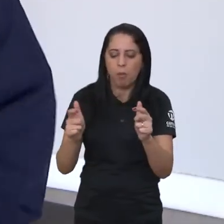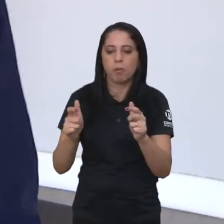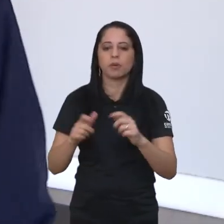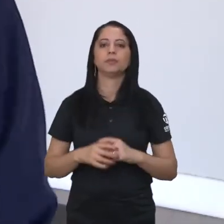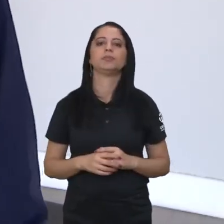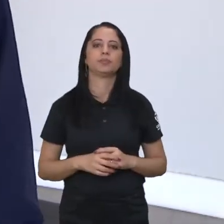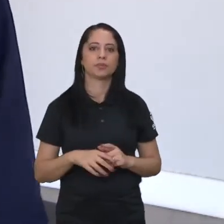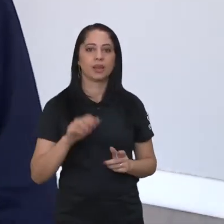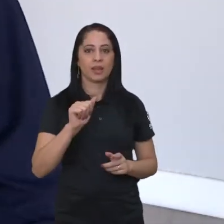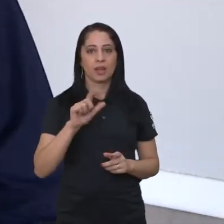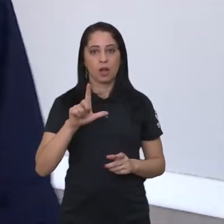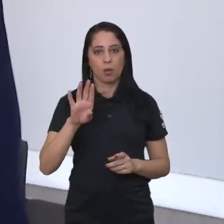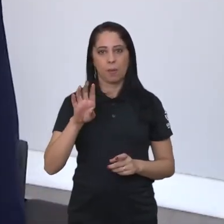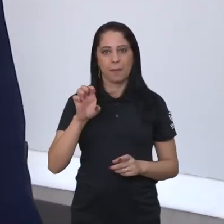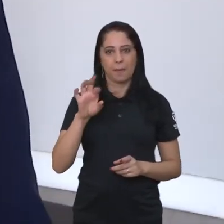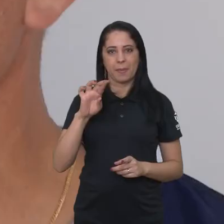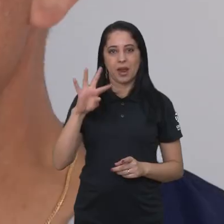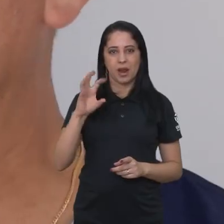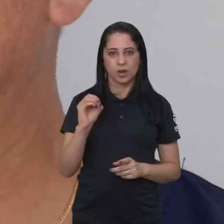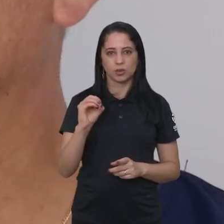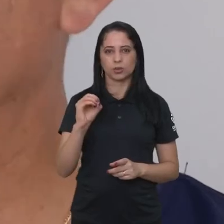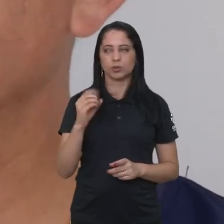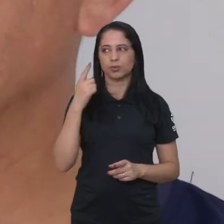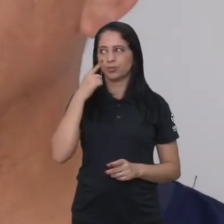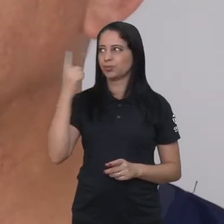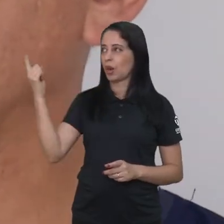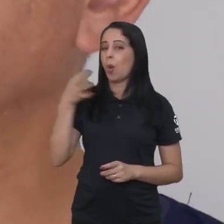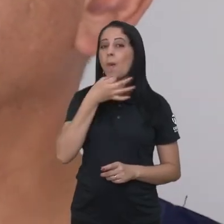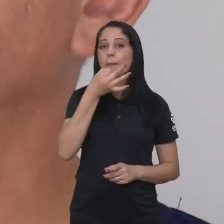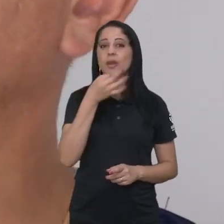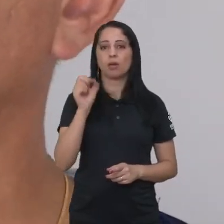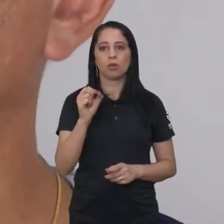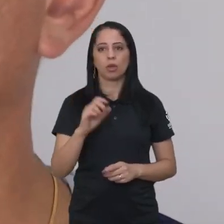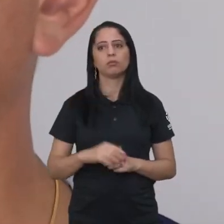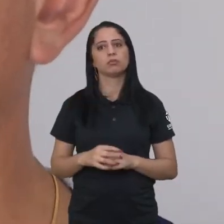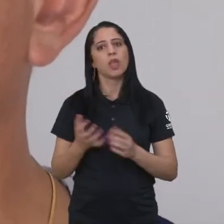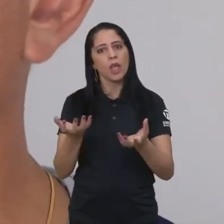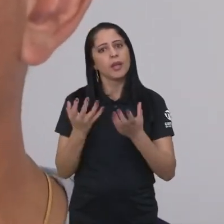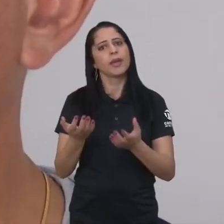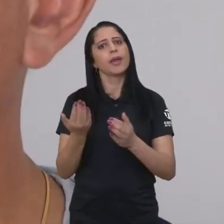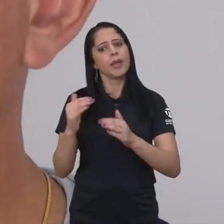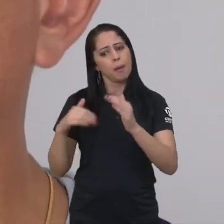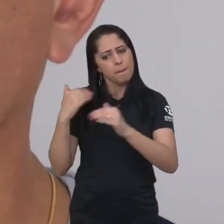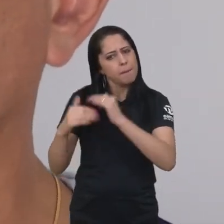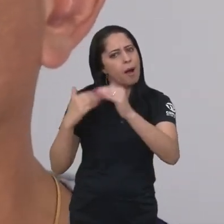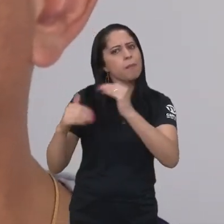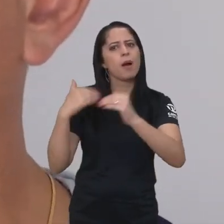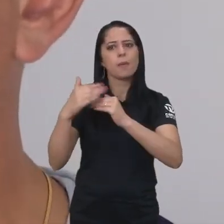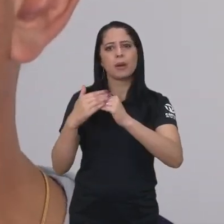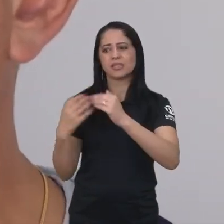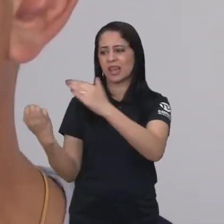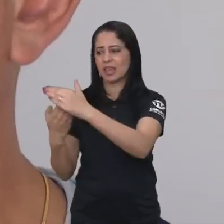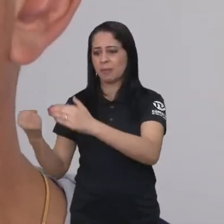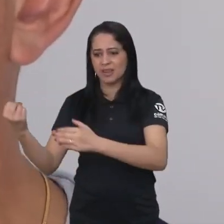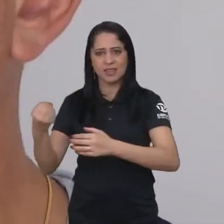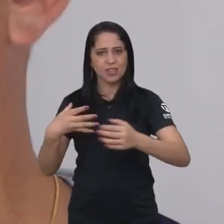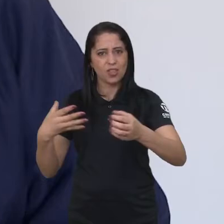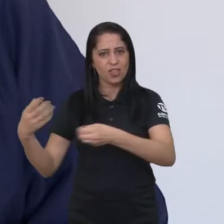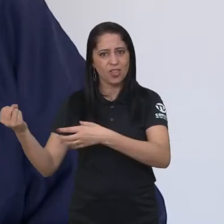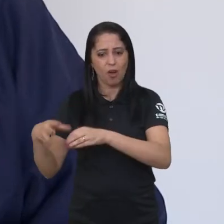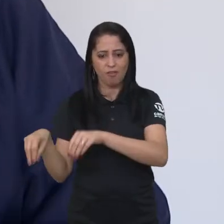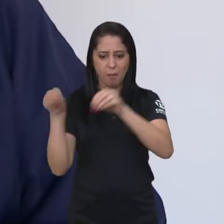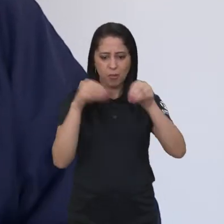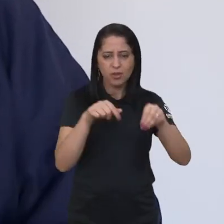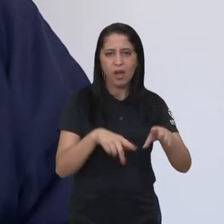Marques afirma que o desejo da administração é desenvolver ainda mais espaços para que novas empresas venham para a cidade.